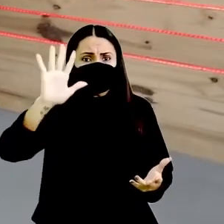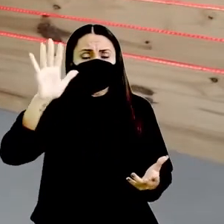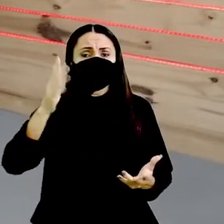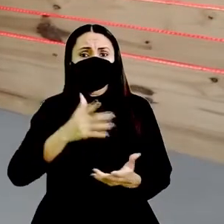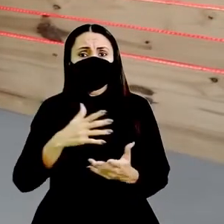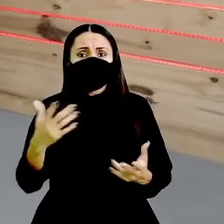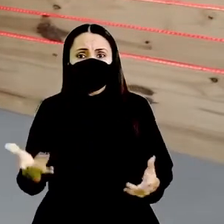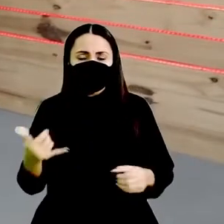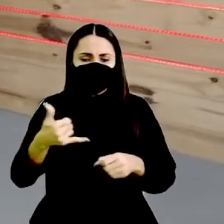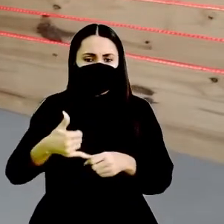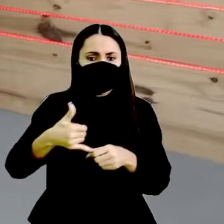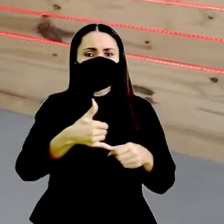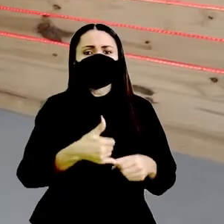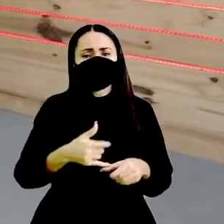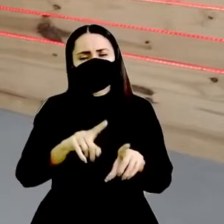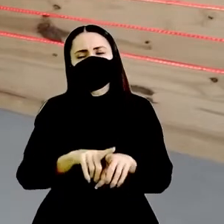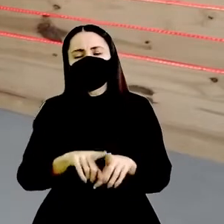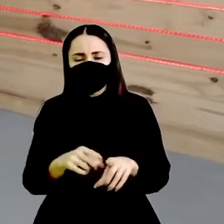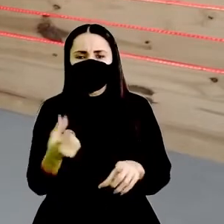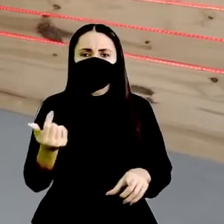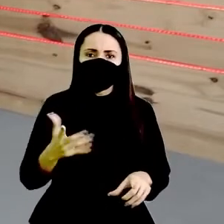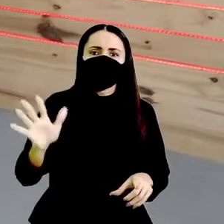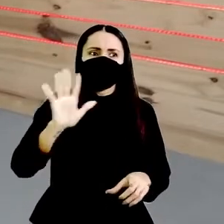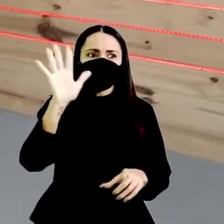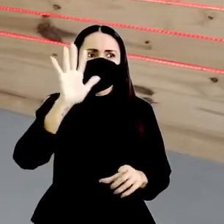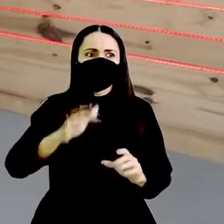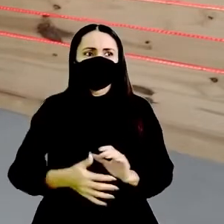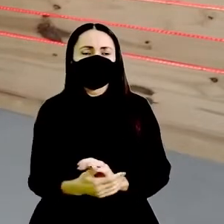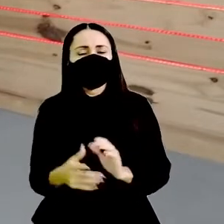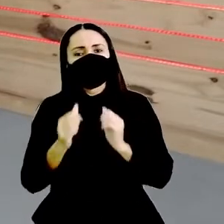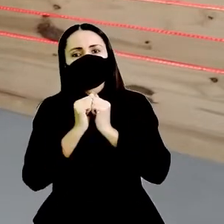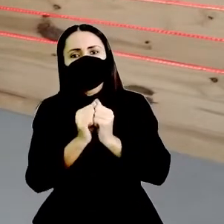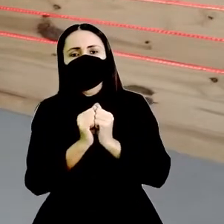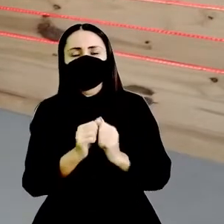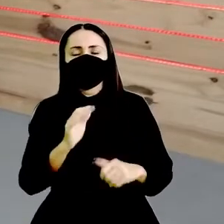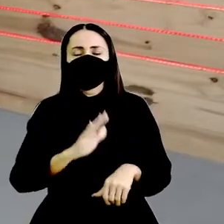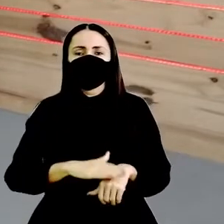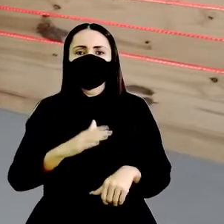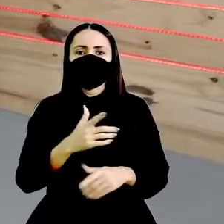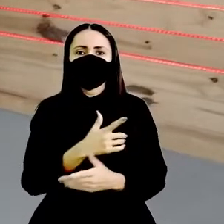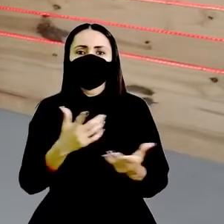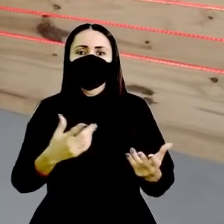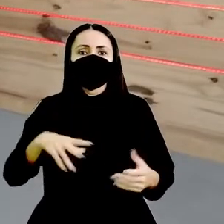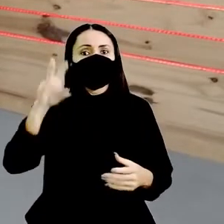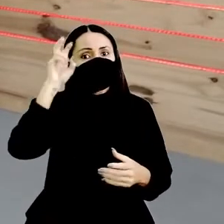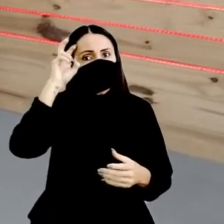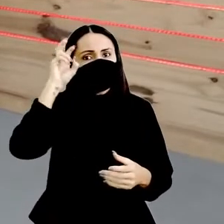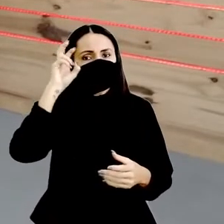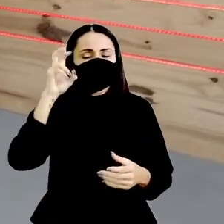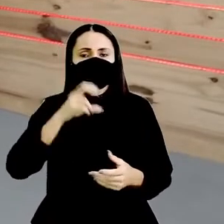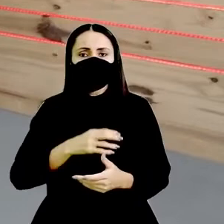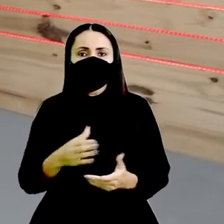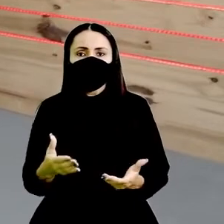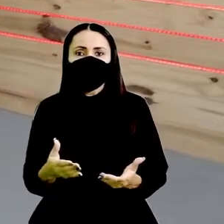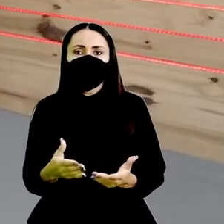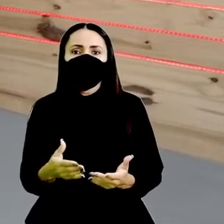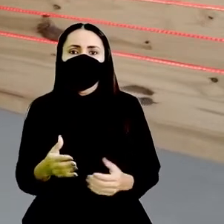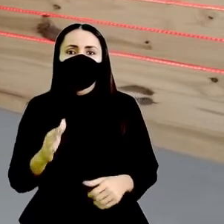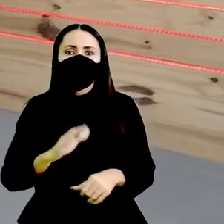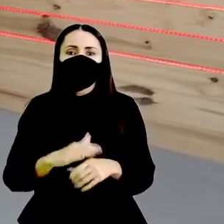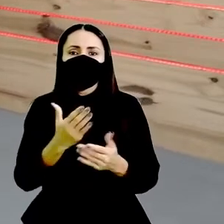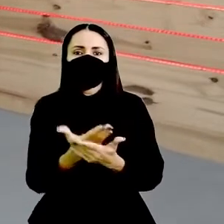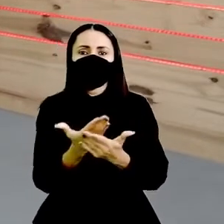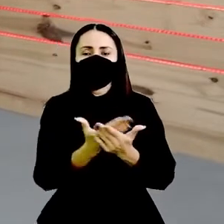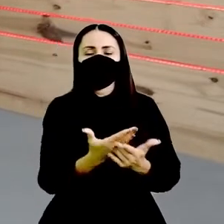de gasolina também, né? Pode Tá. ser. Eu não sei qual é o mais caro. Estamos juntos mais uma vez nessa quinta-feira, né? Com mais uma aula de